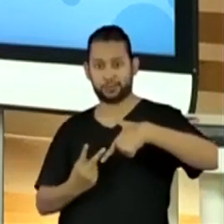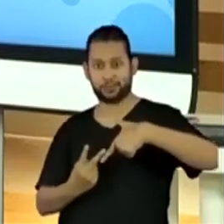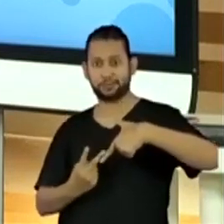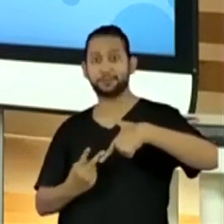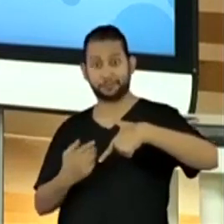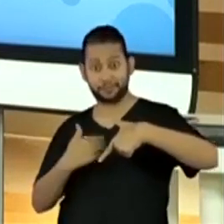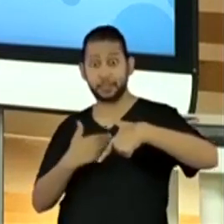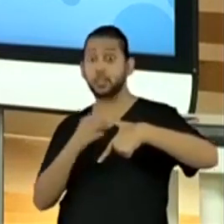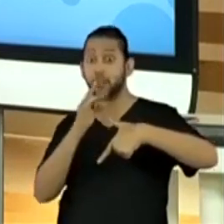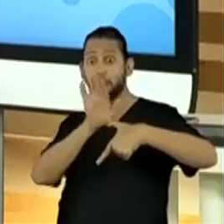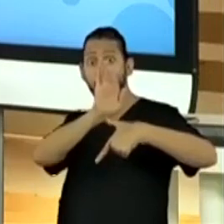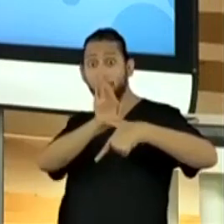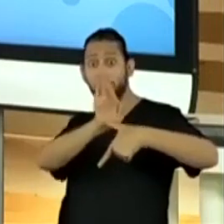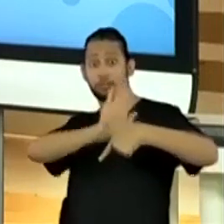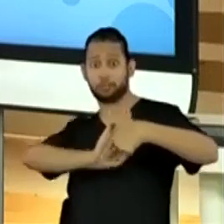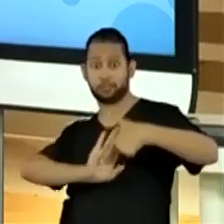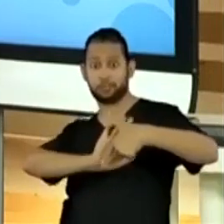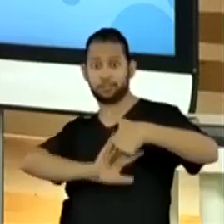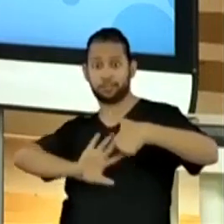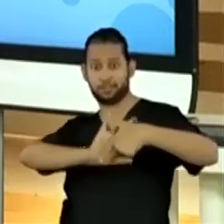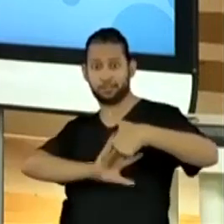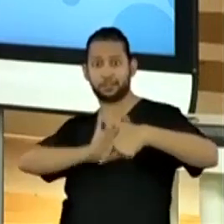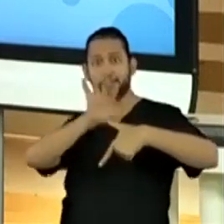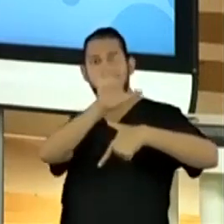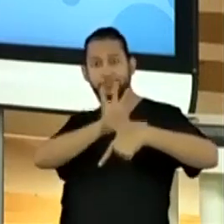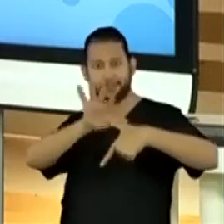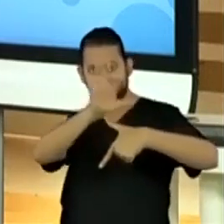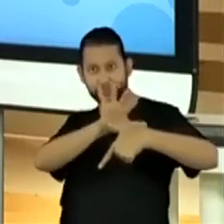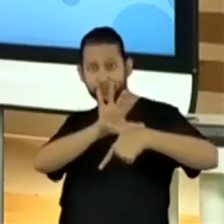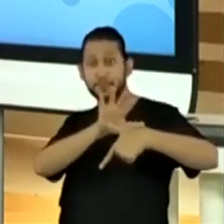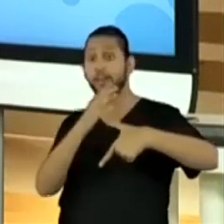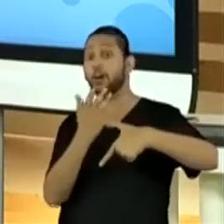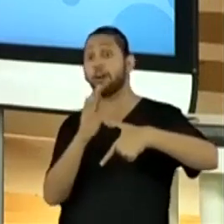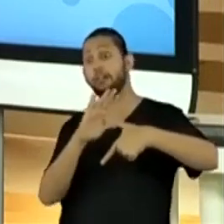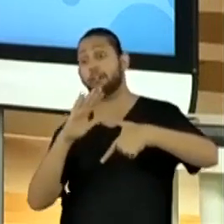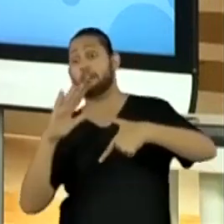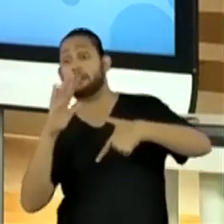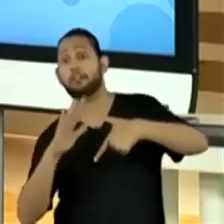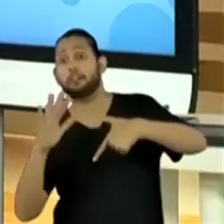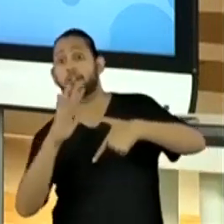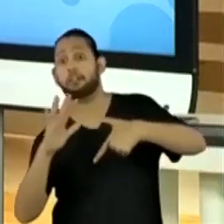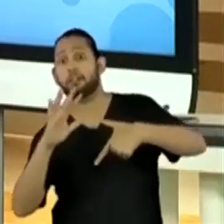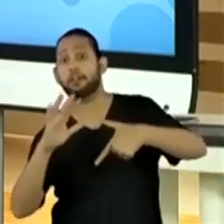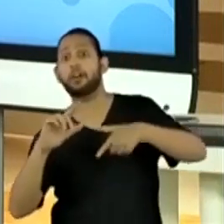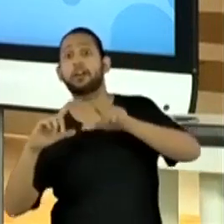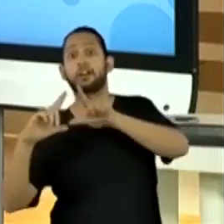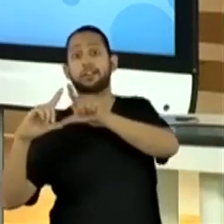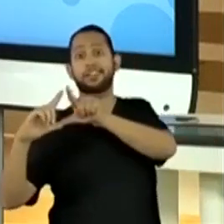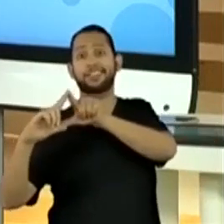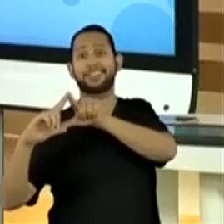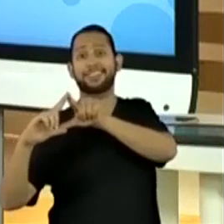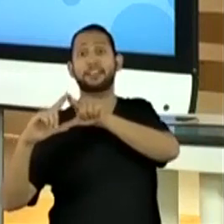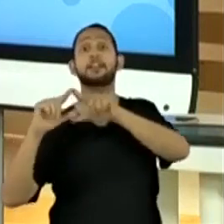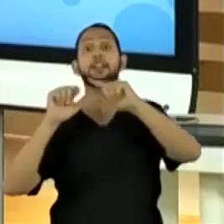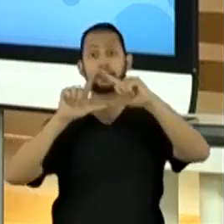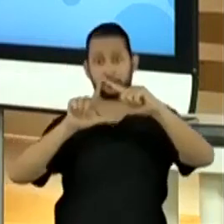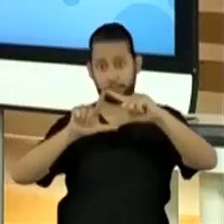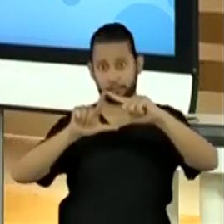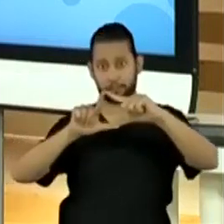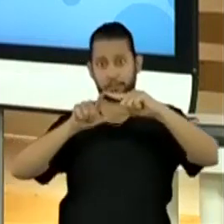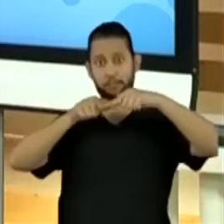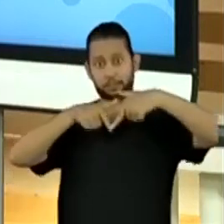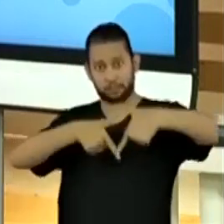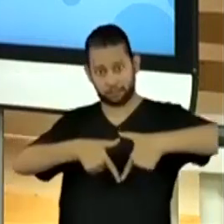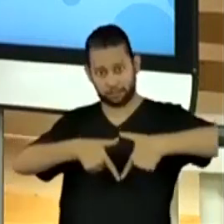duas na frente. Nessa outra parte aqui, que é da frente, eu tenho mais, ó, uma